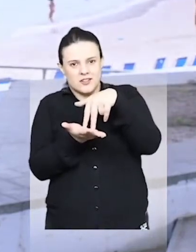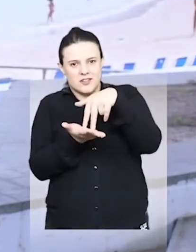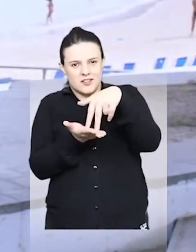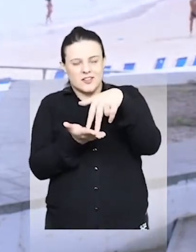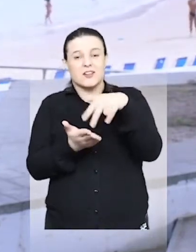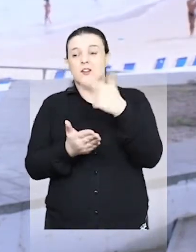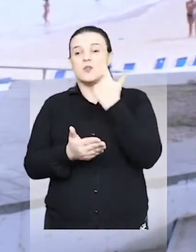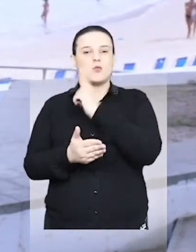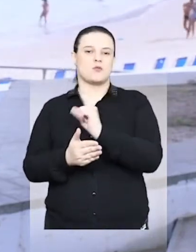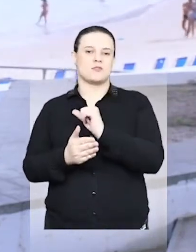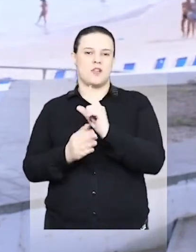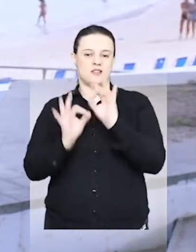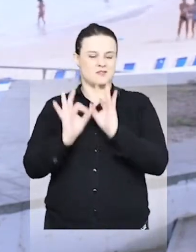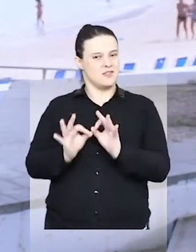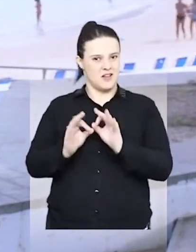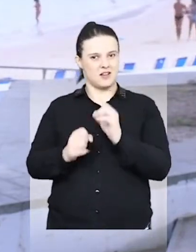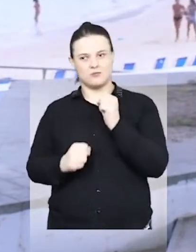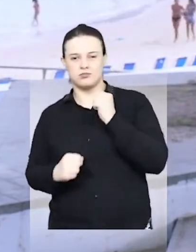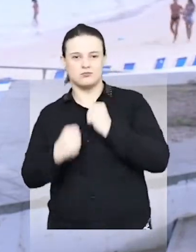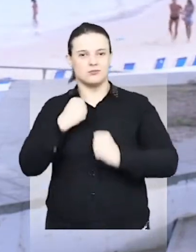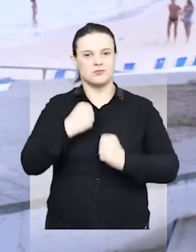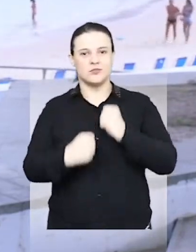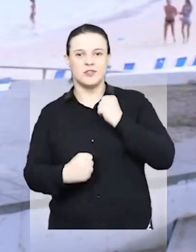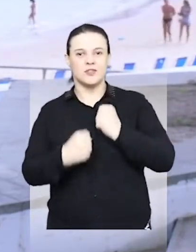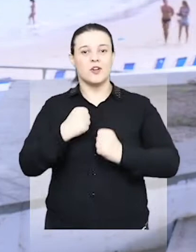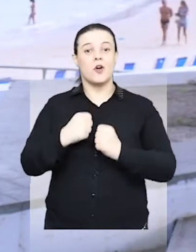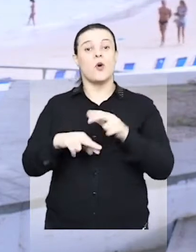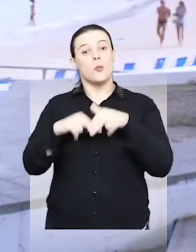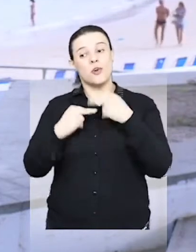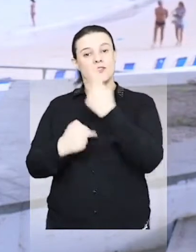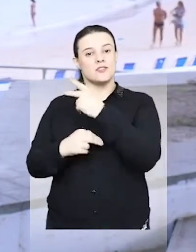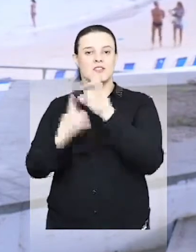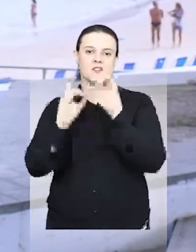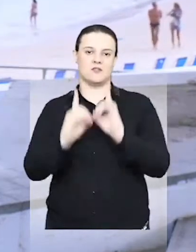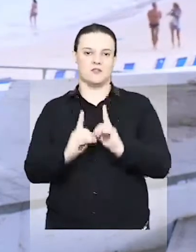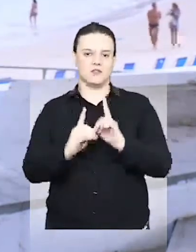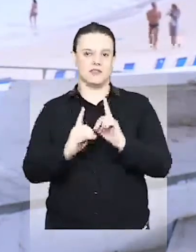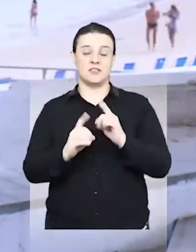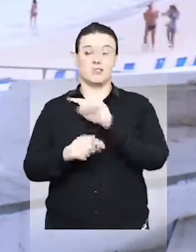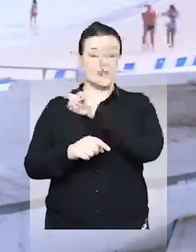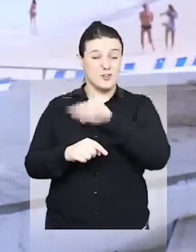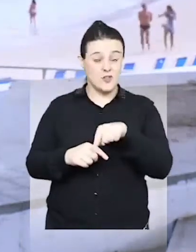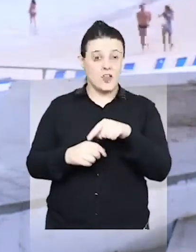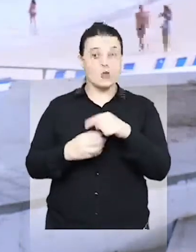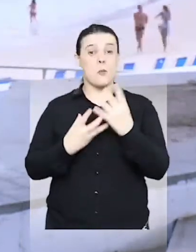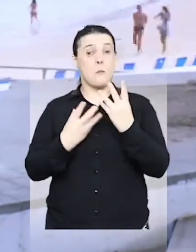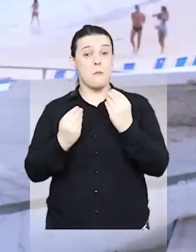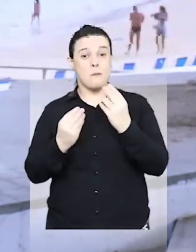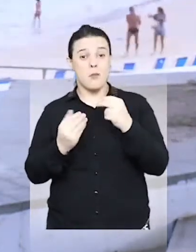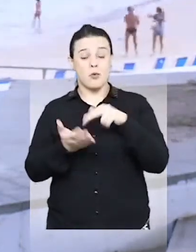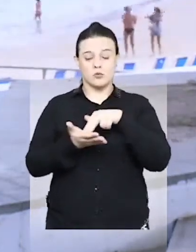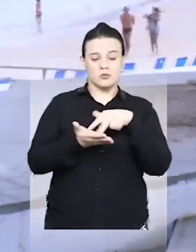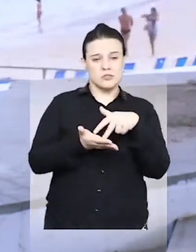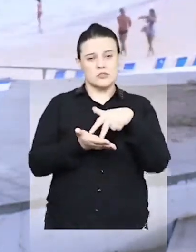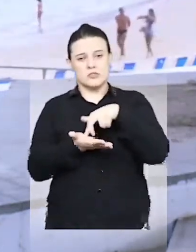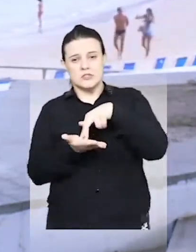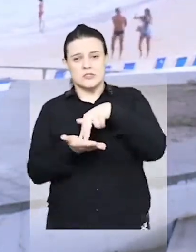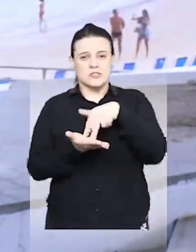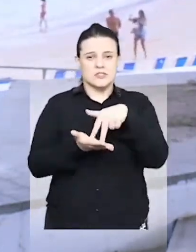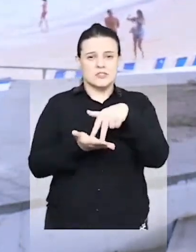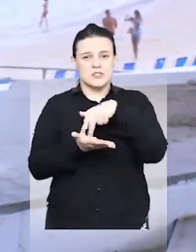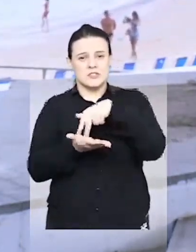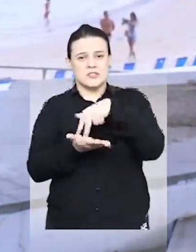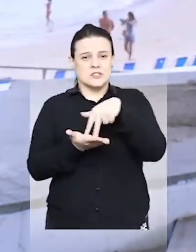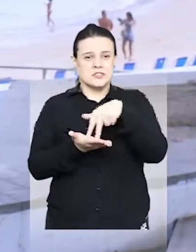fazer uma mecânica de corrida Rafael. certa por causa da deficiência dele. Então ele chegou arrastando muito o